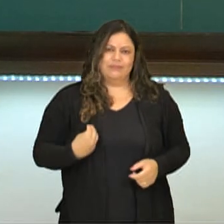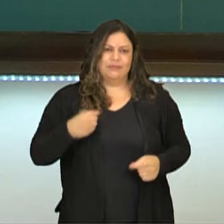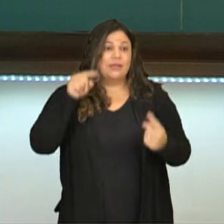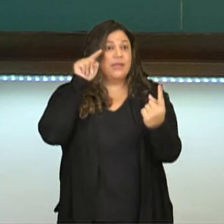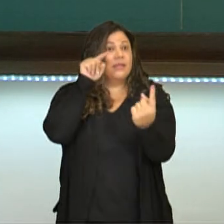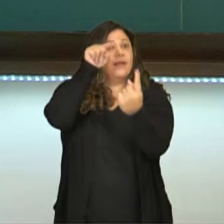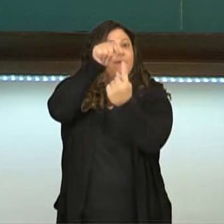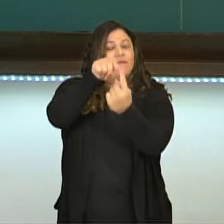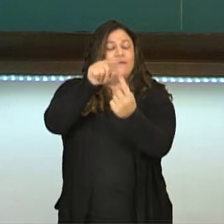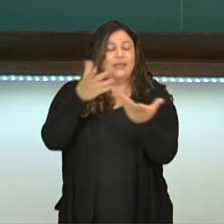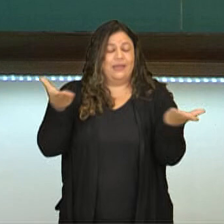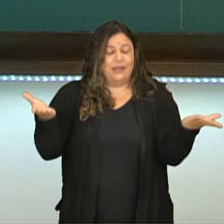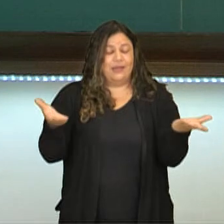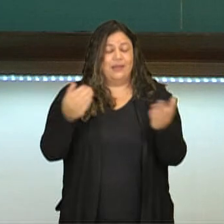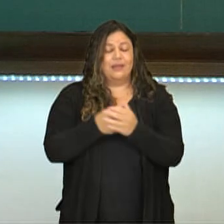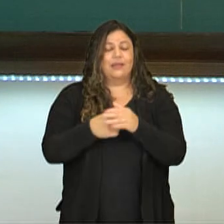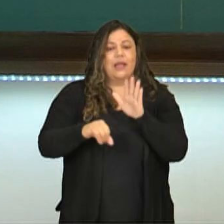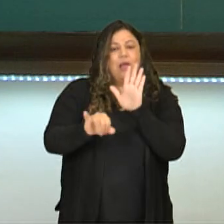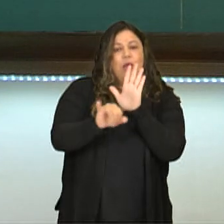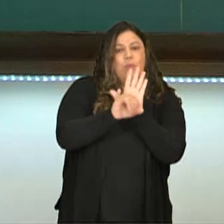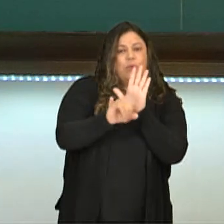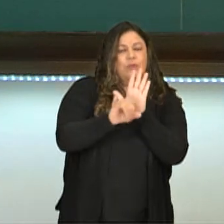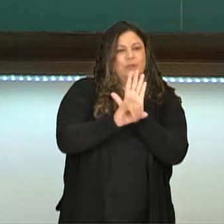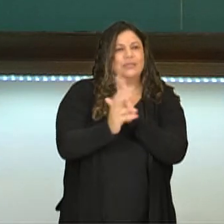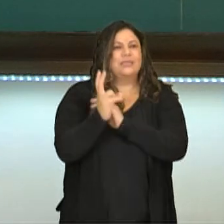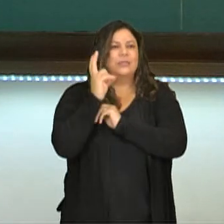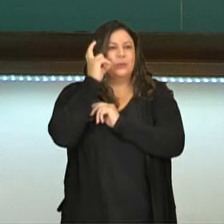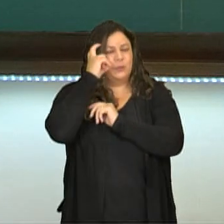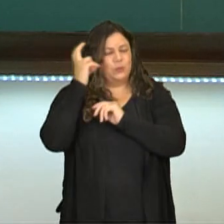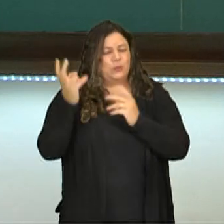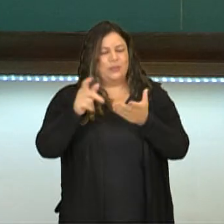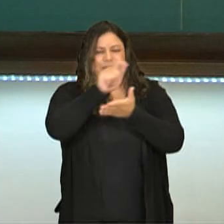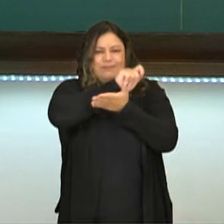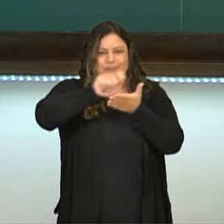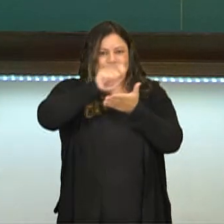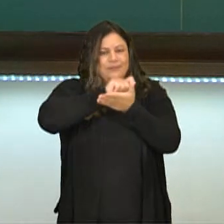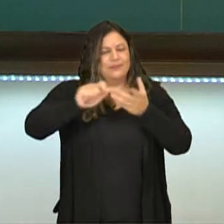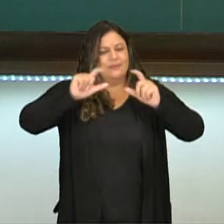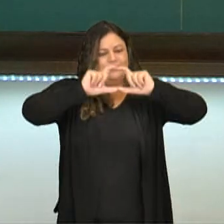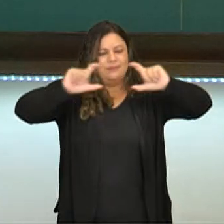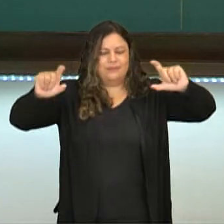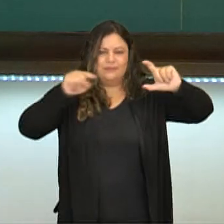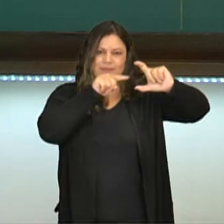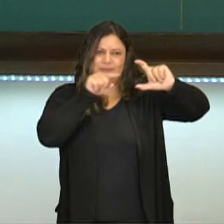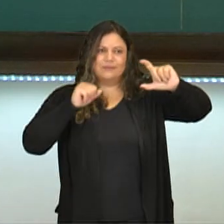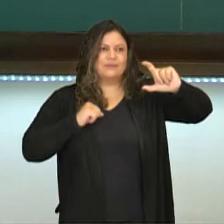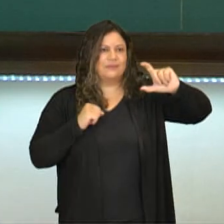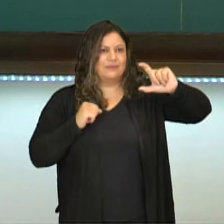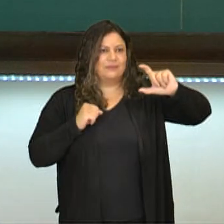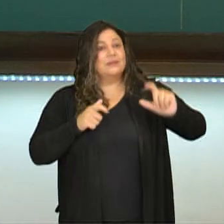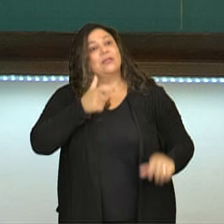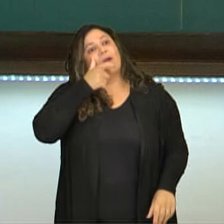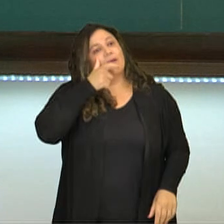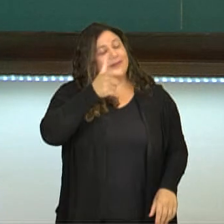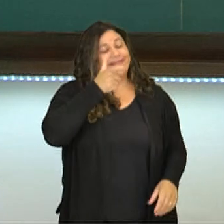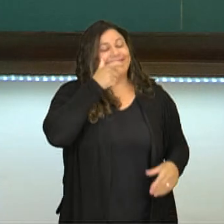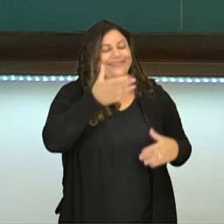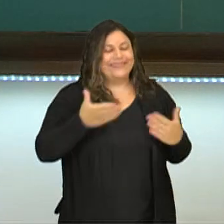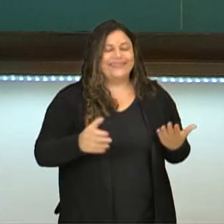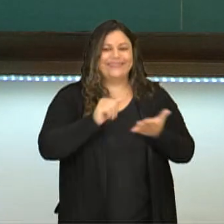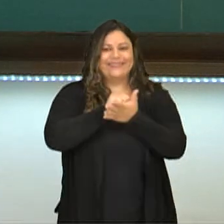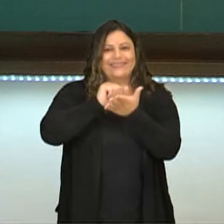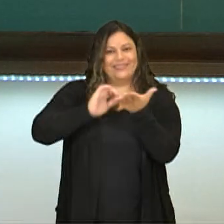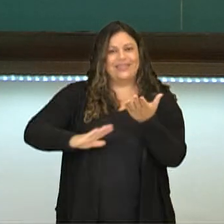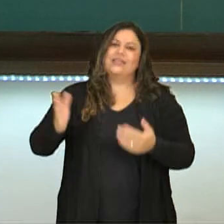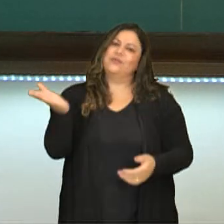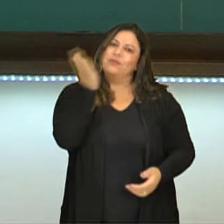suas palavras, a sua identidade cultural. Escreva um parágrafo em seu caderno. Olha que interessante esse exercício. Vamos